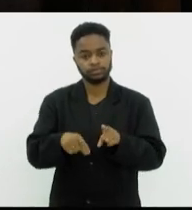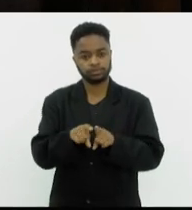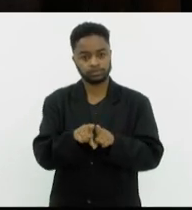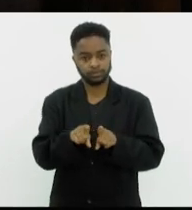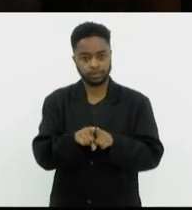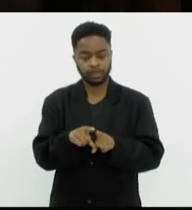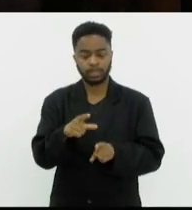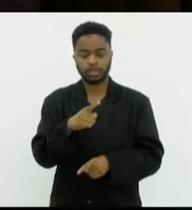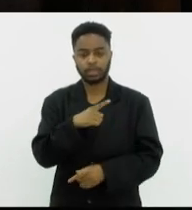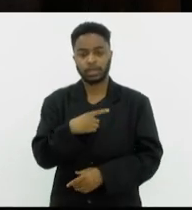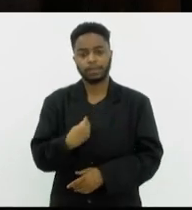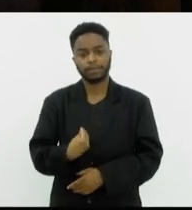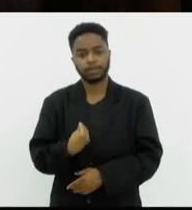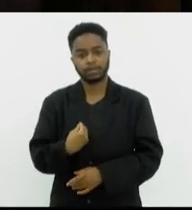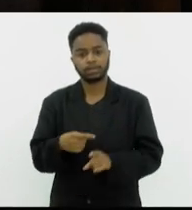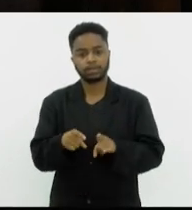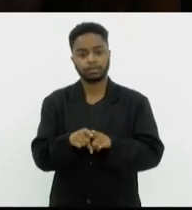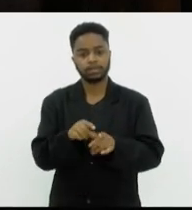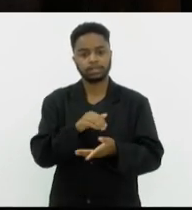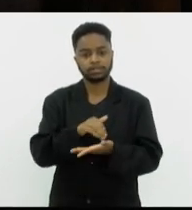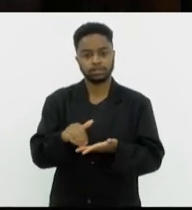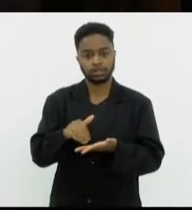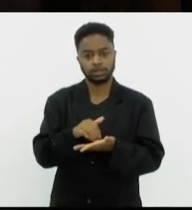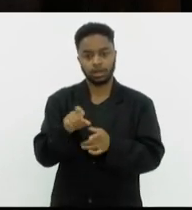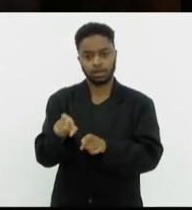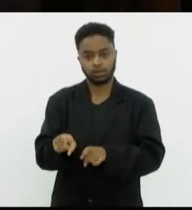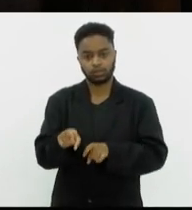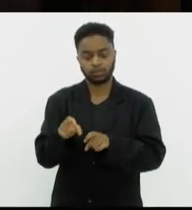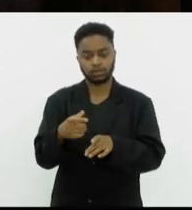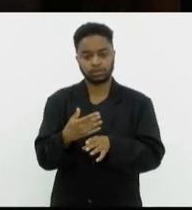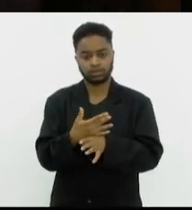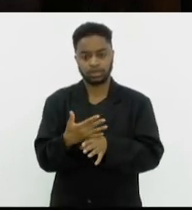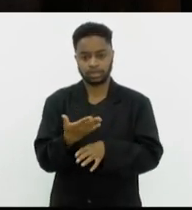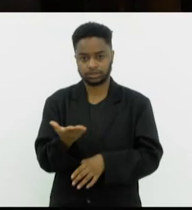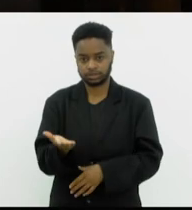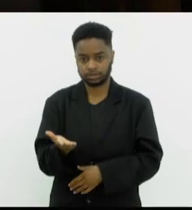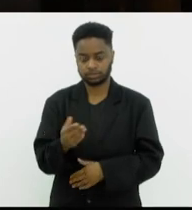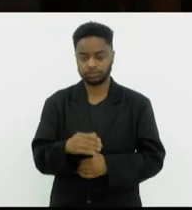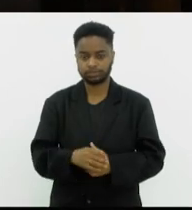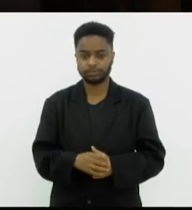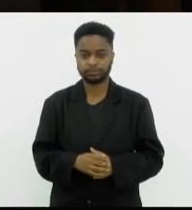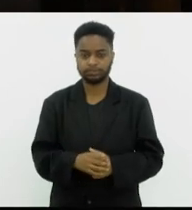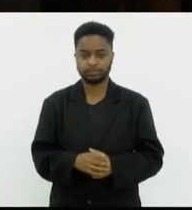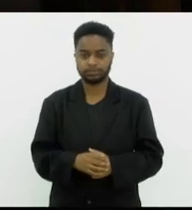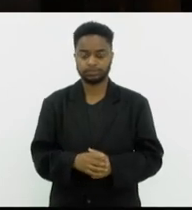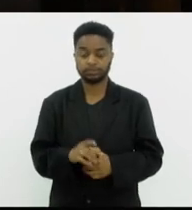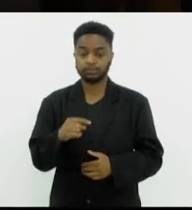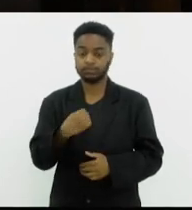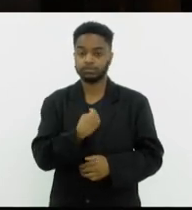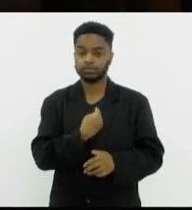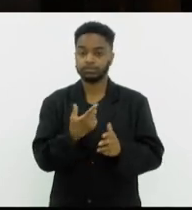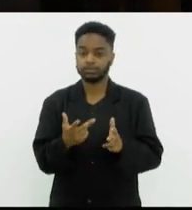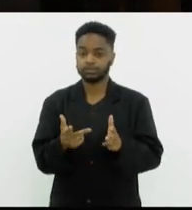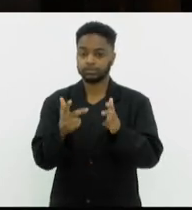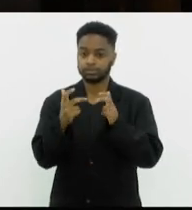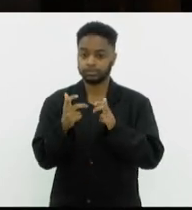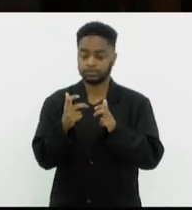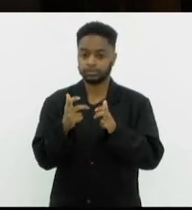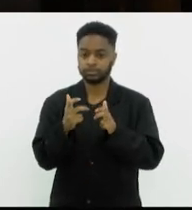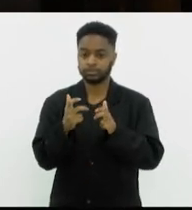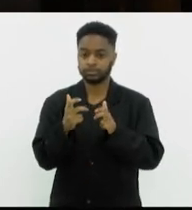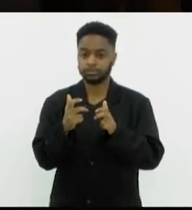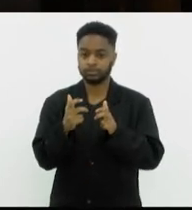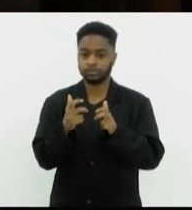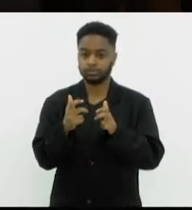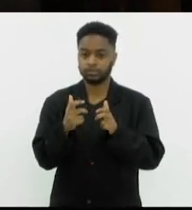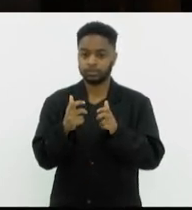estava presente o secretário de Agricultura do município, e vimos que essas formas